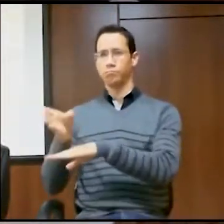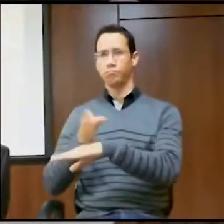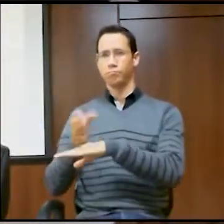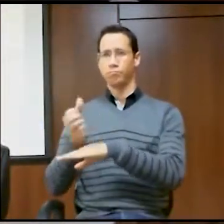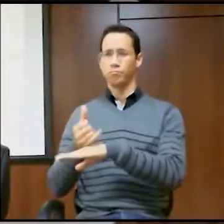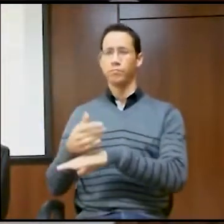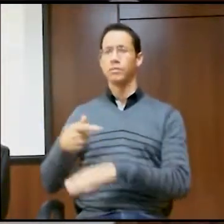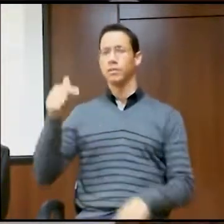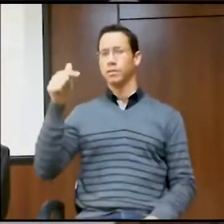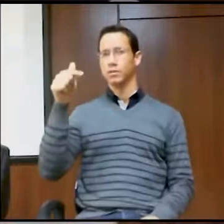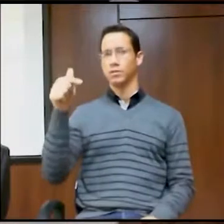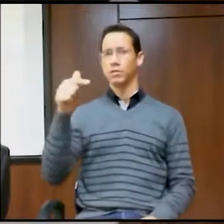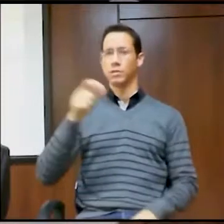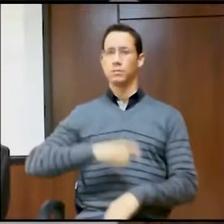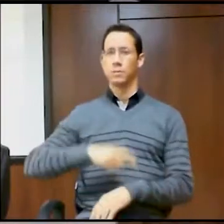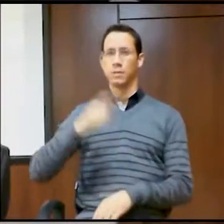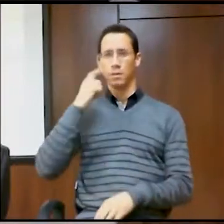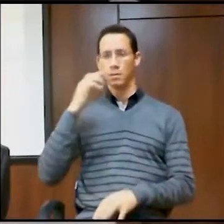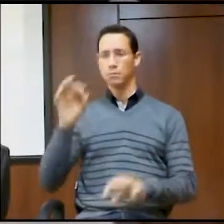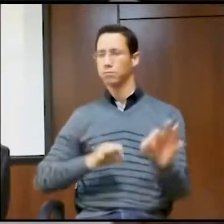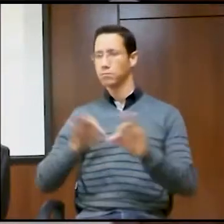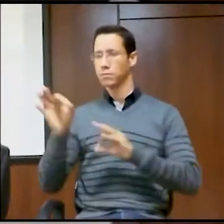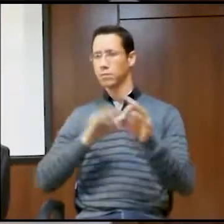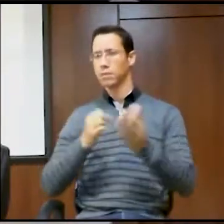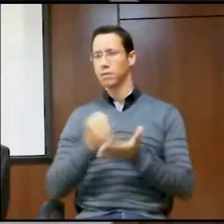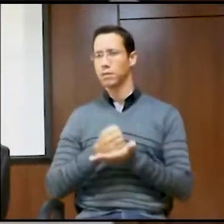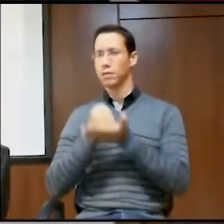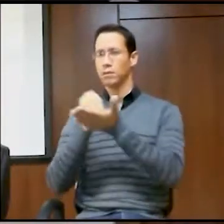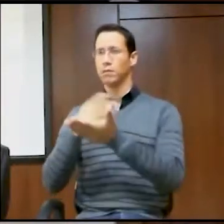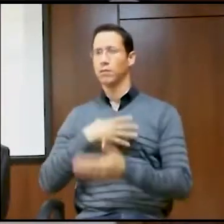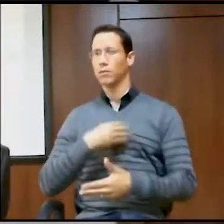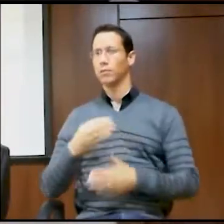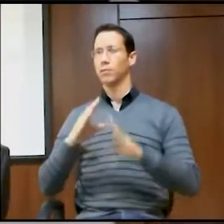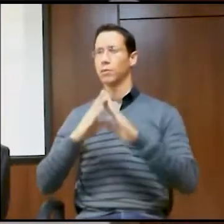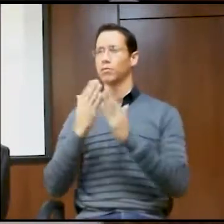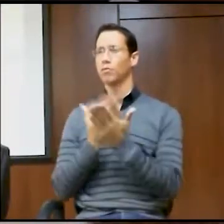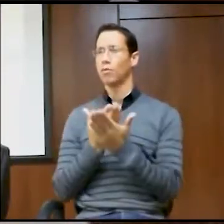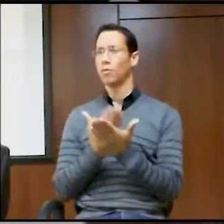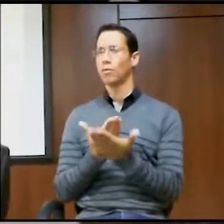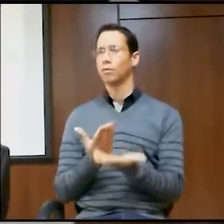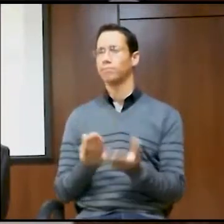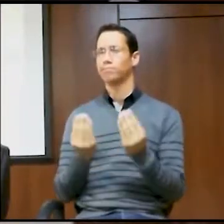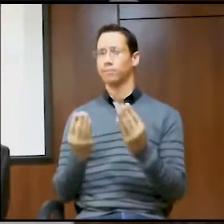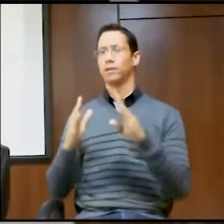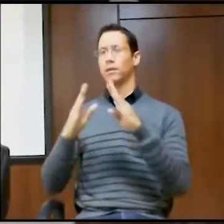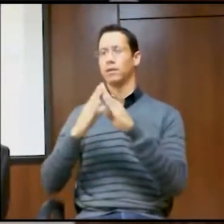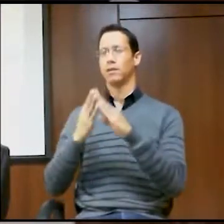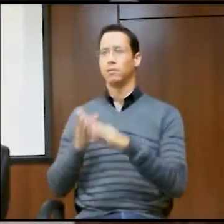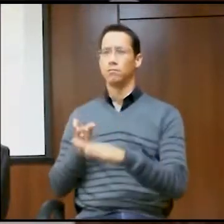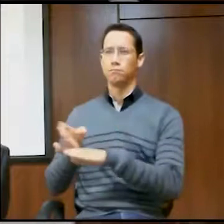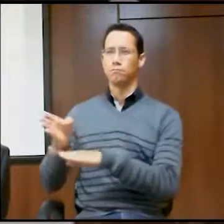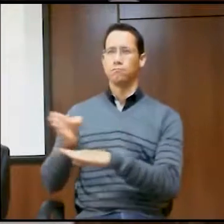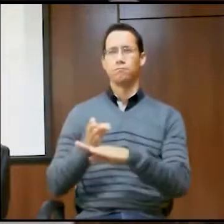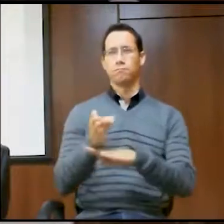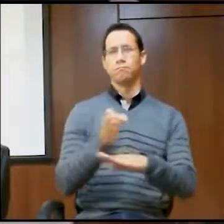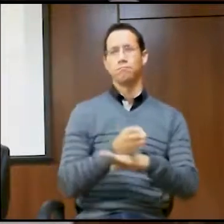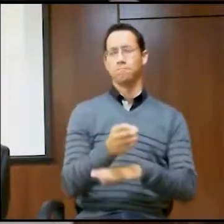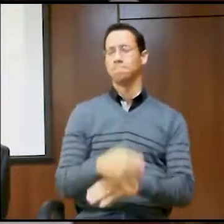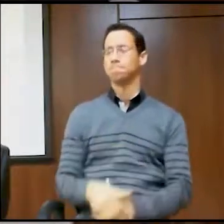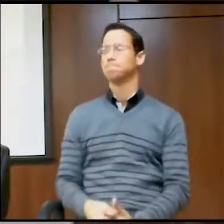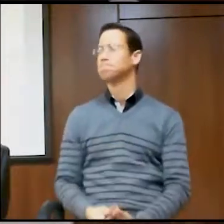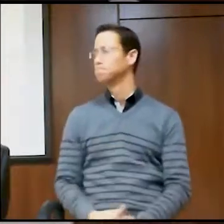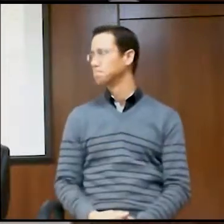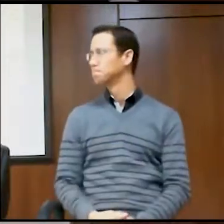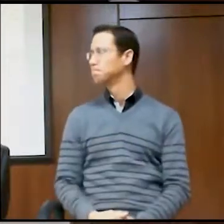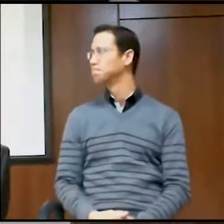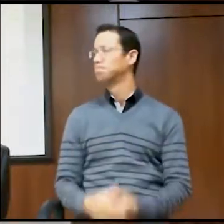manhã, as mães preparando para levar os filhos para a escola, e aí a casa das pessoas sendo invadida, né? Então, uma